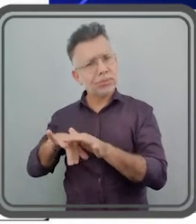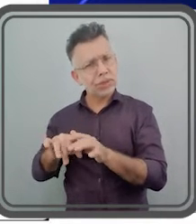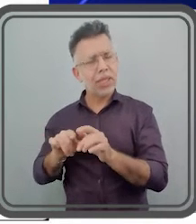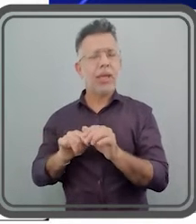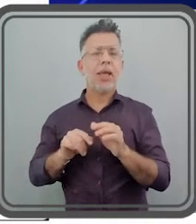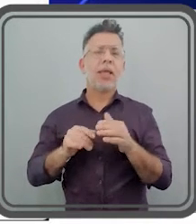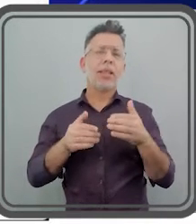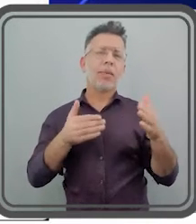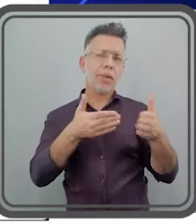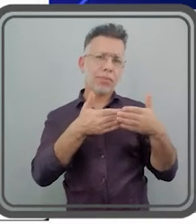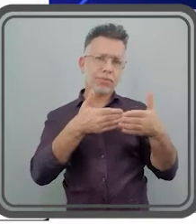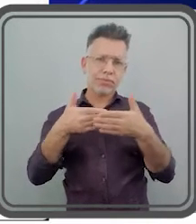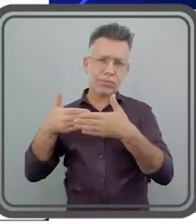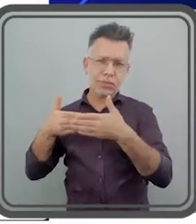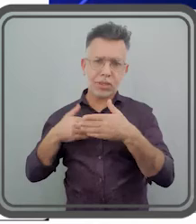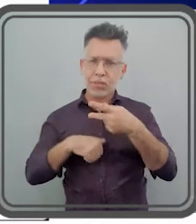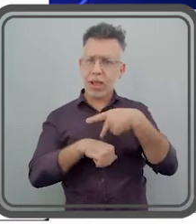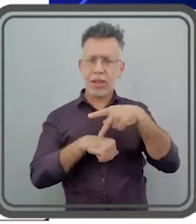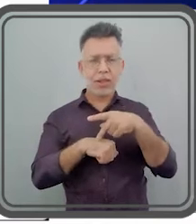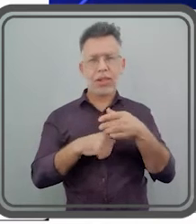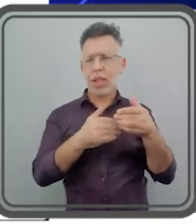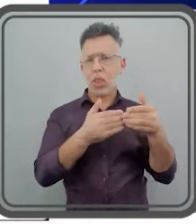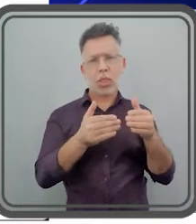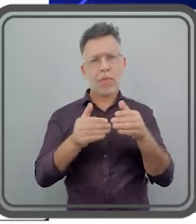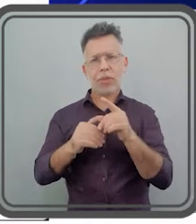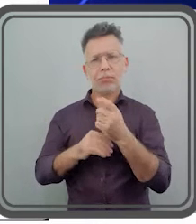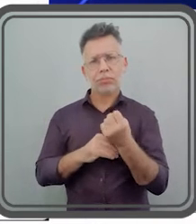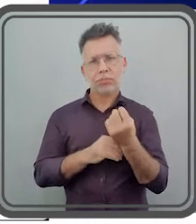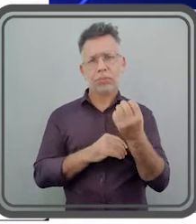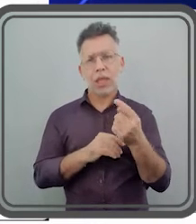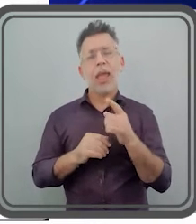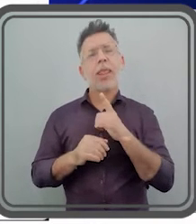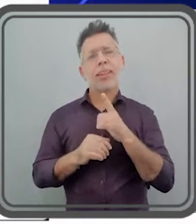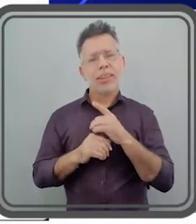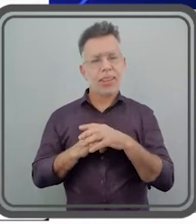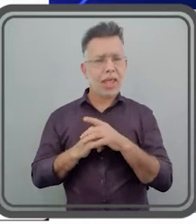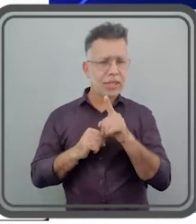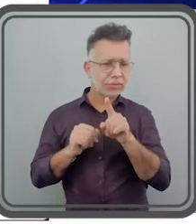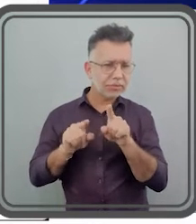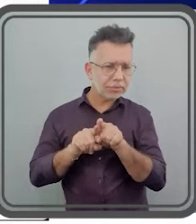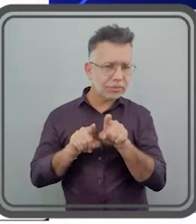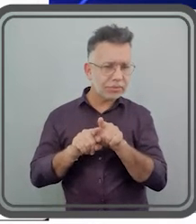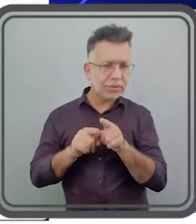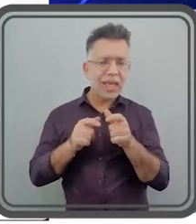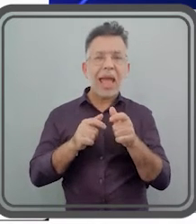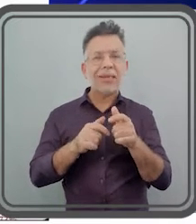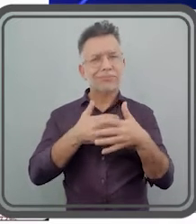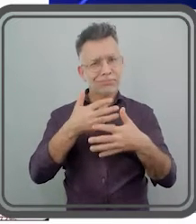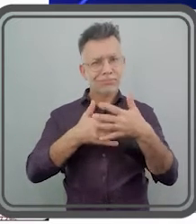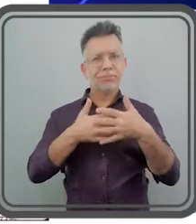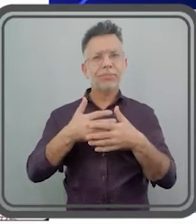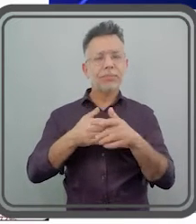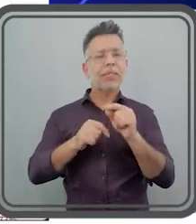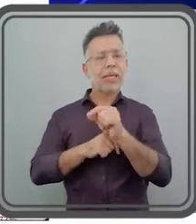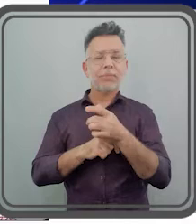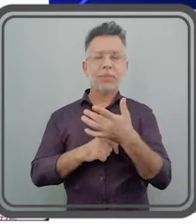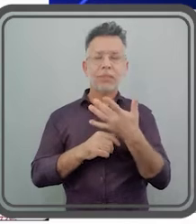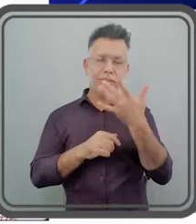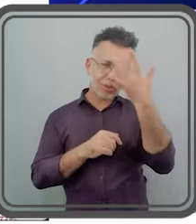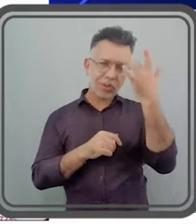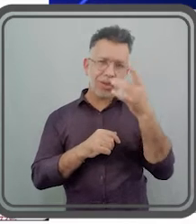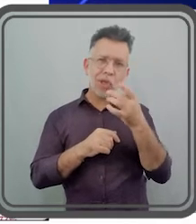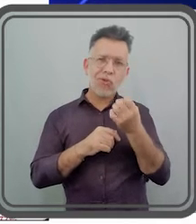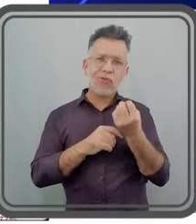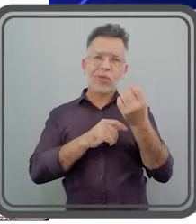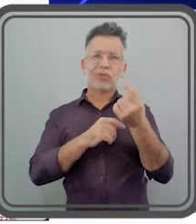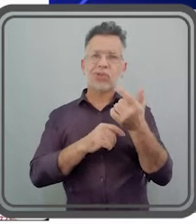questão de inscrições de países né temos país assim não abertos para as pessoas viajarem tem teste de pescar e querido esse acaba dentro não trave para as pessoas ganharam